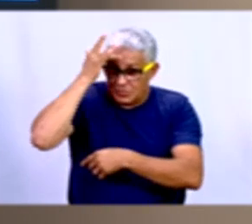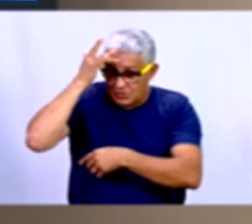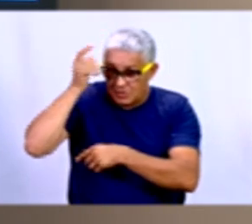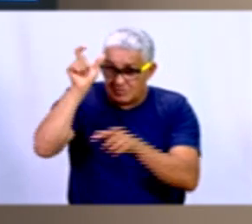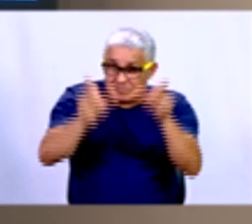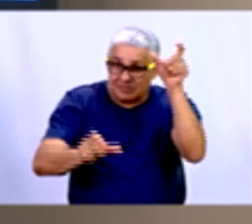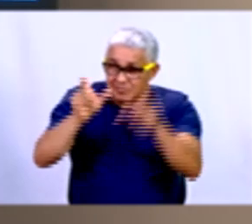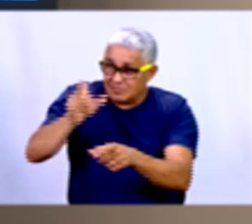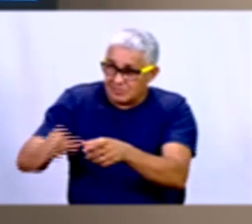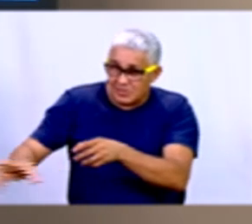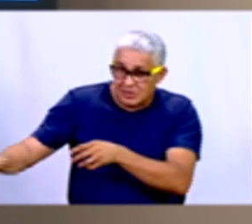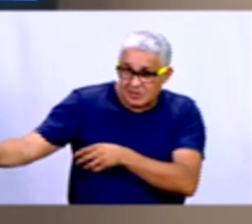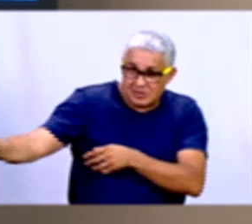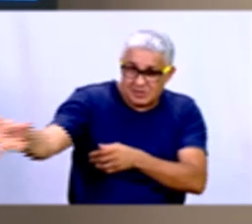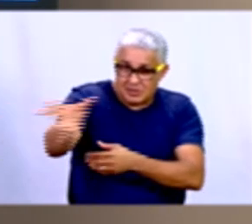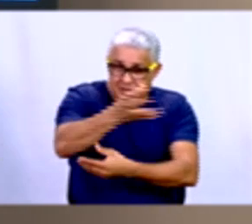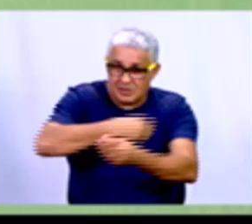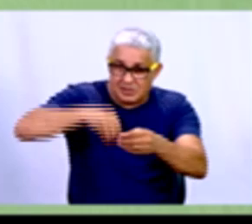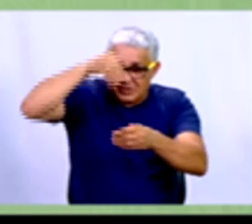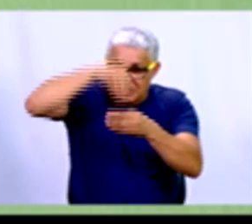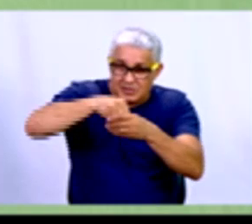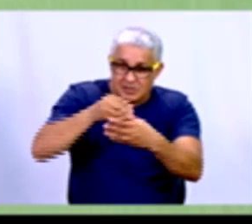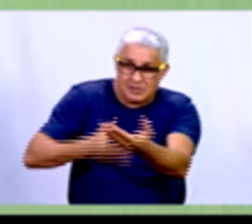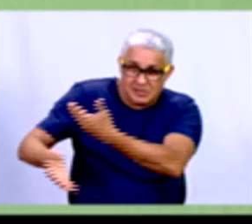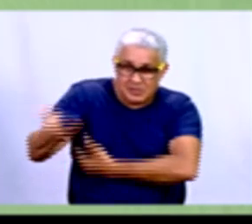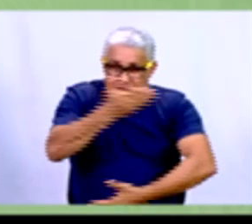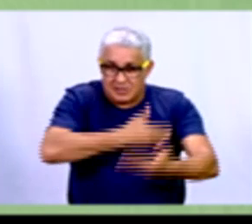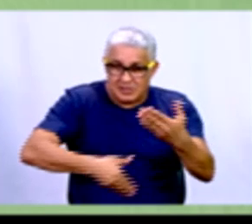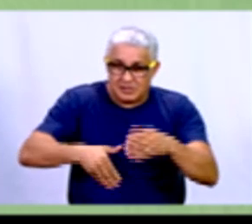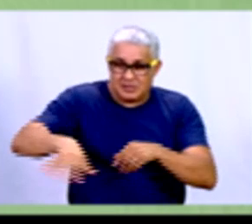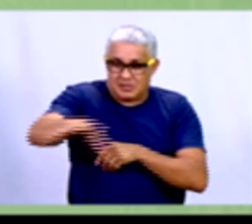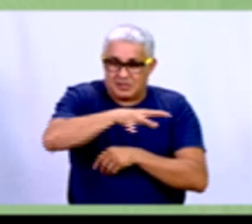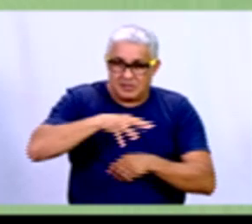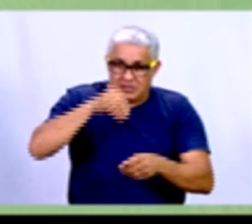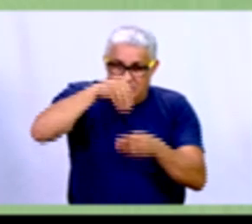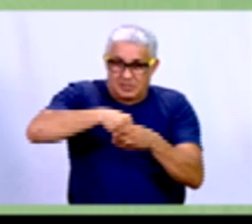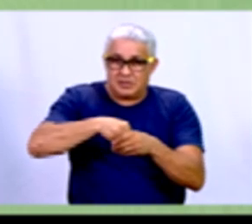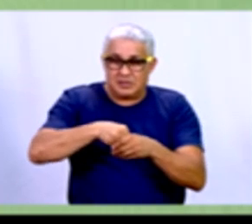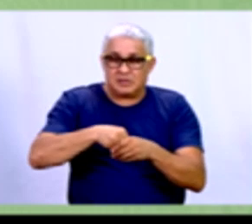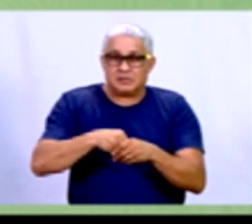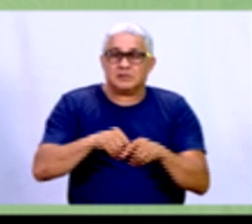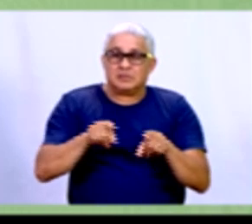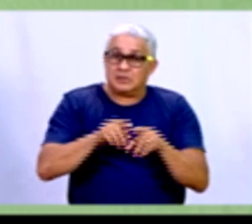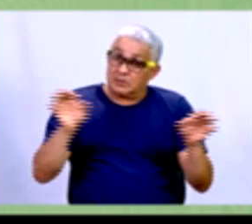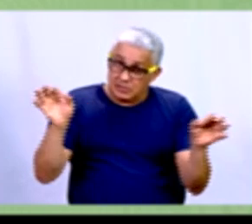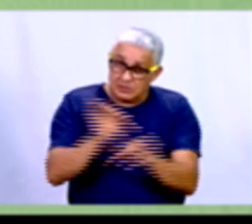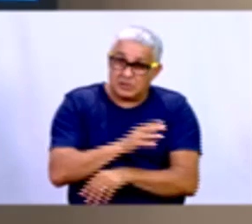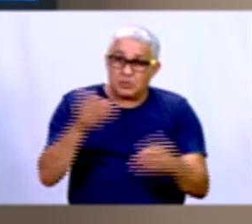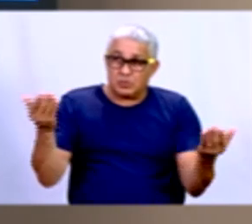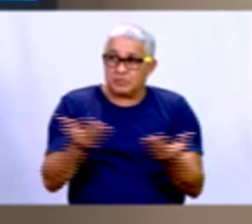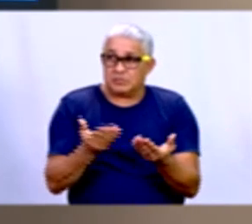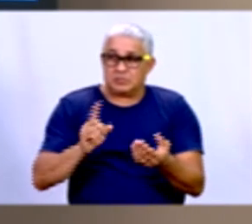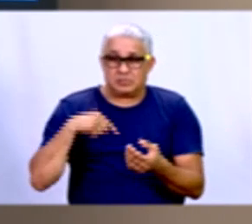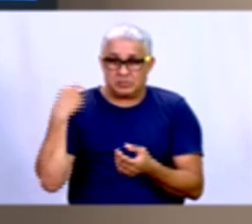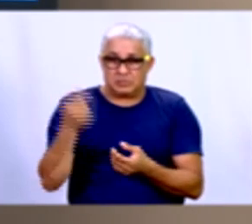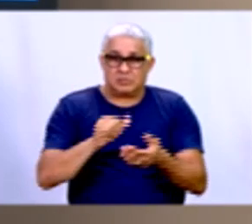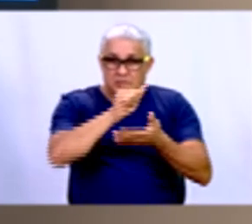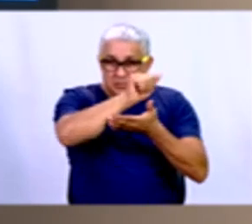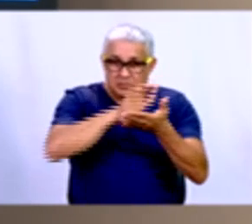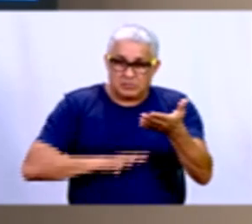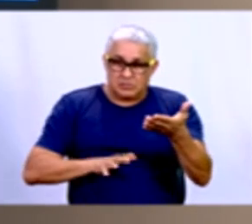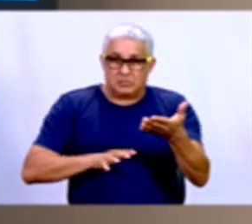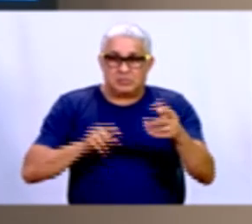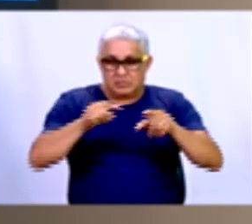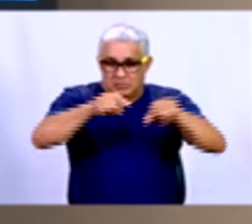ambiente em que elas estão inseridas. Visto isso, nós vamos ver qual é hoje a nossa atividade